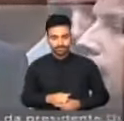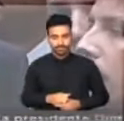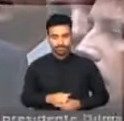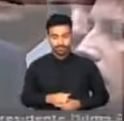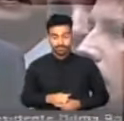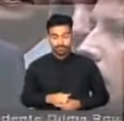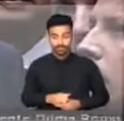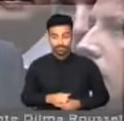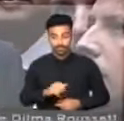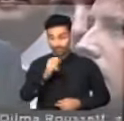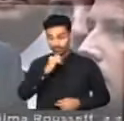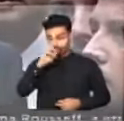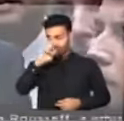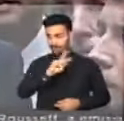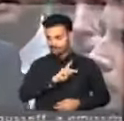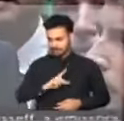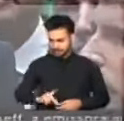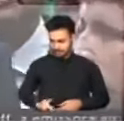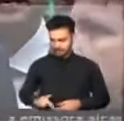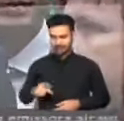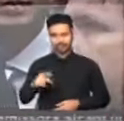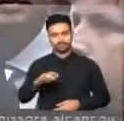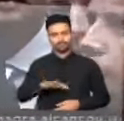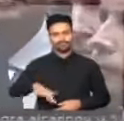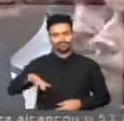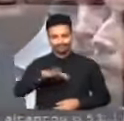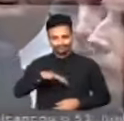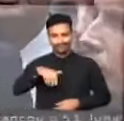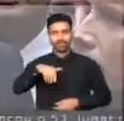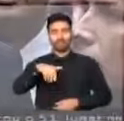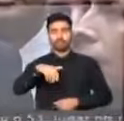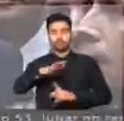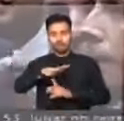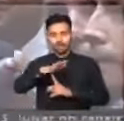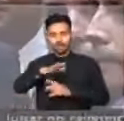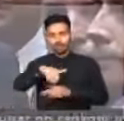Senhor presidente, fui eleito por paranaenses que acreditam no respeito.